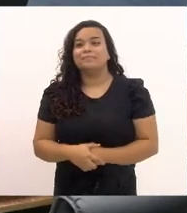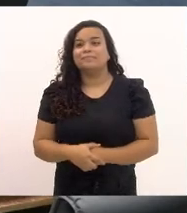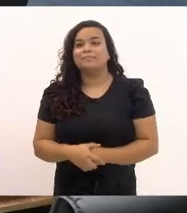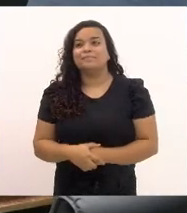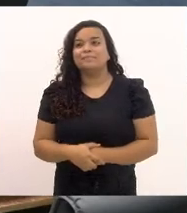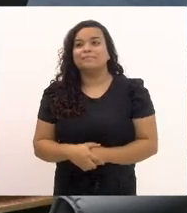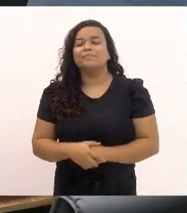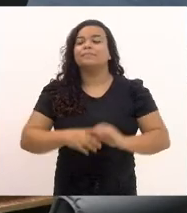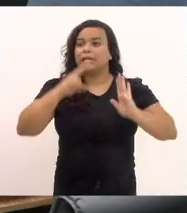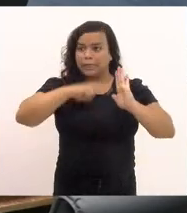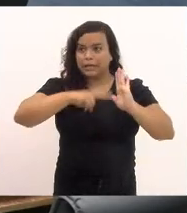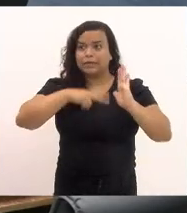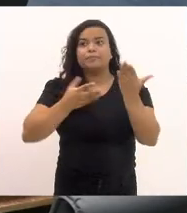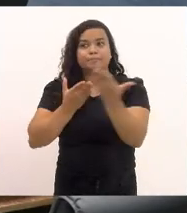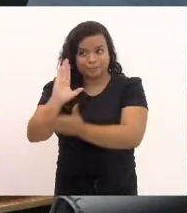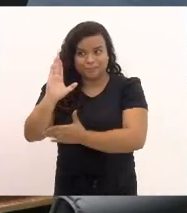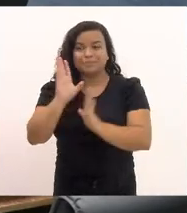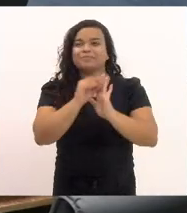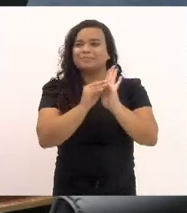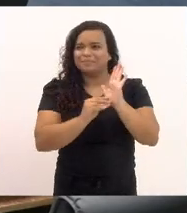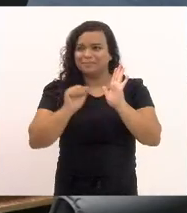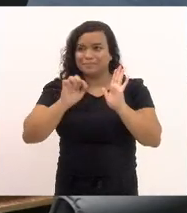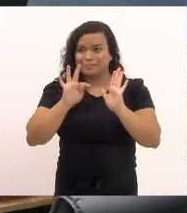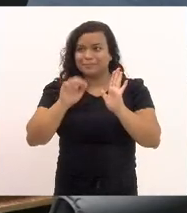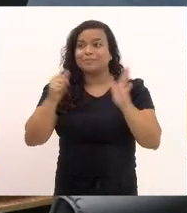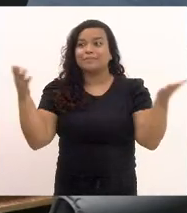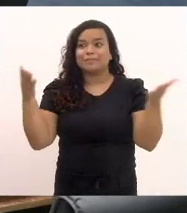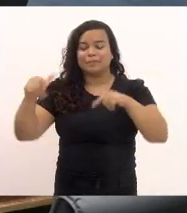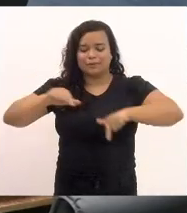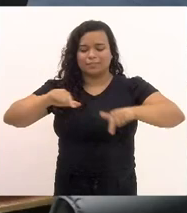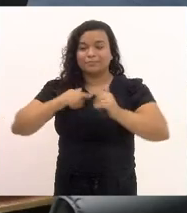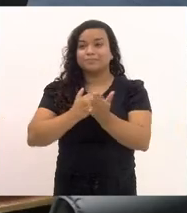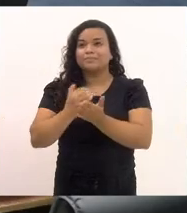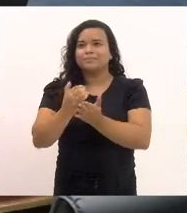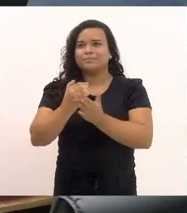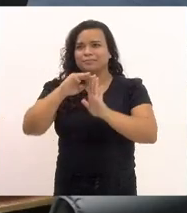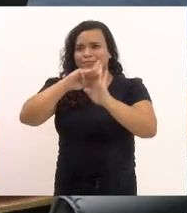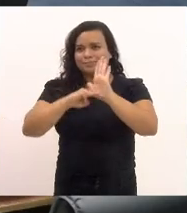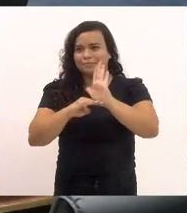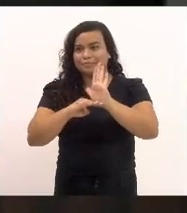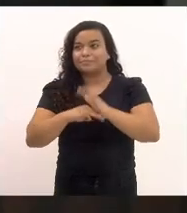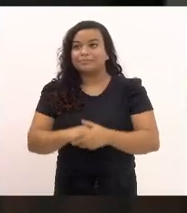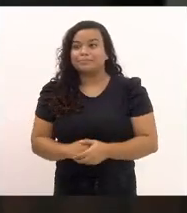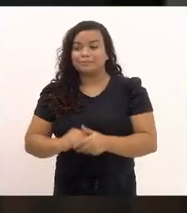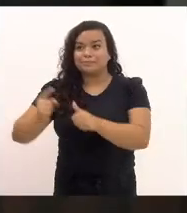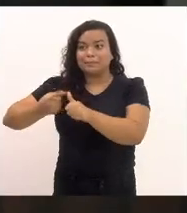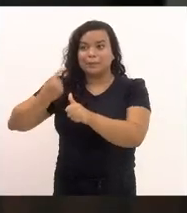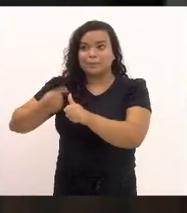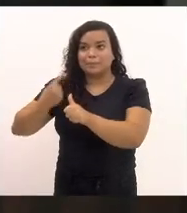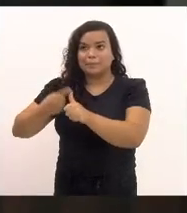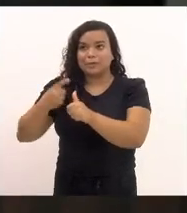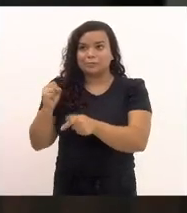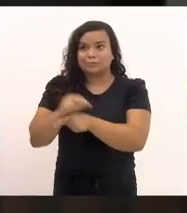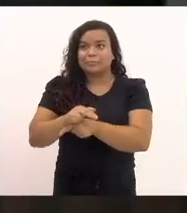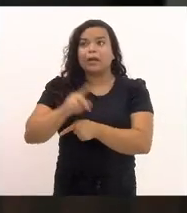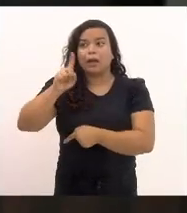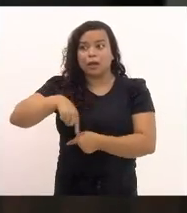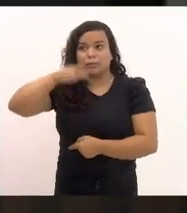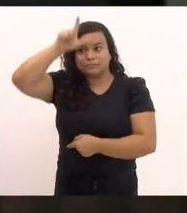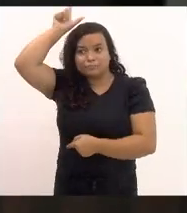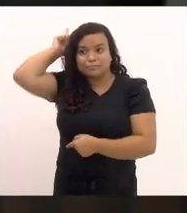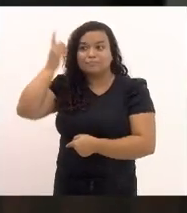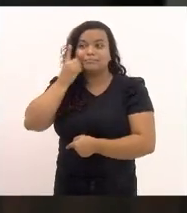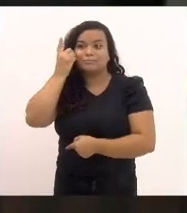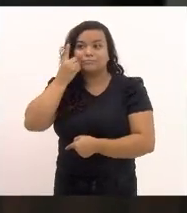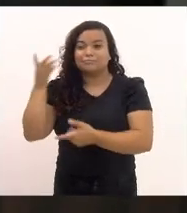Lida e aprovada a ata, passa-se ao expediente inicial. O primeiro orador escrito é o nobre deputado Luiz Paulo.